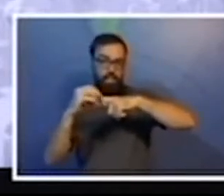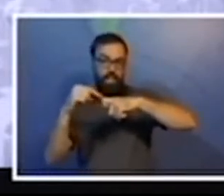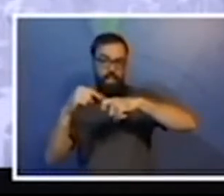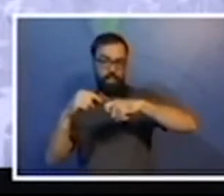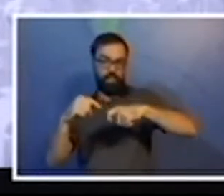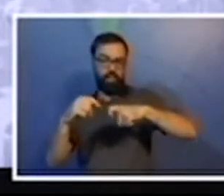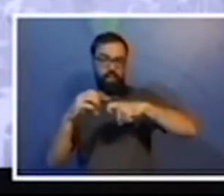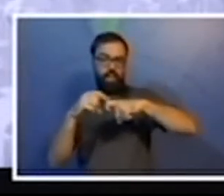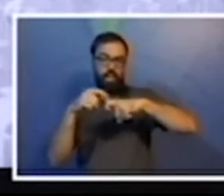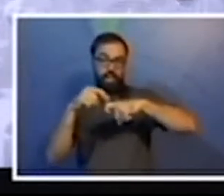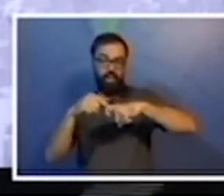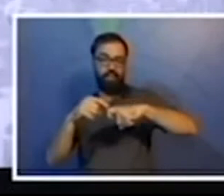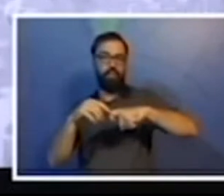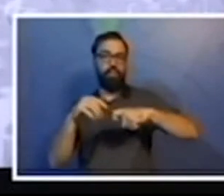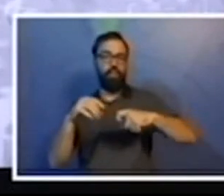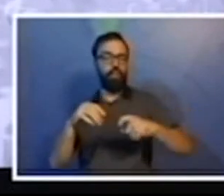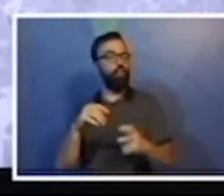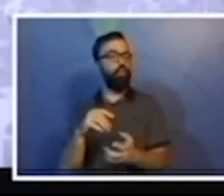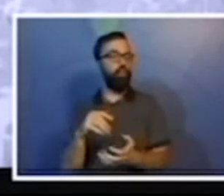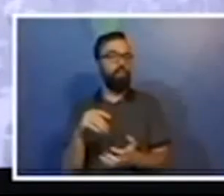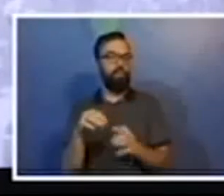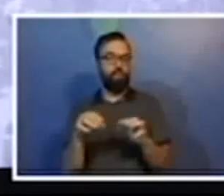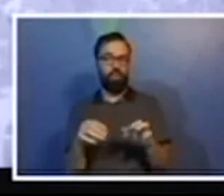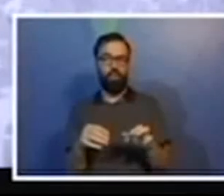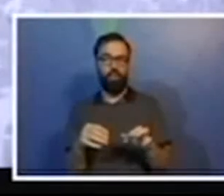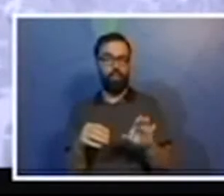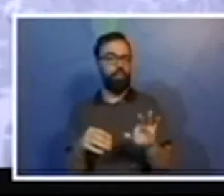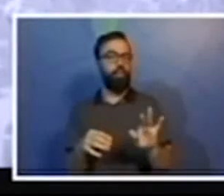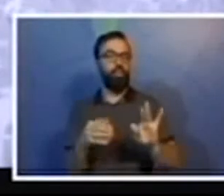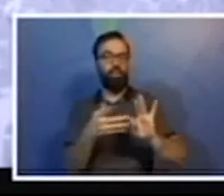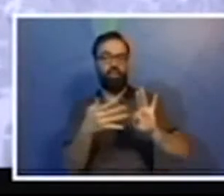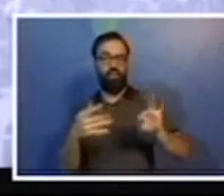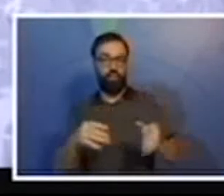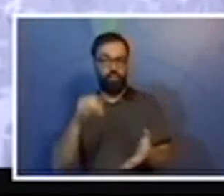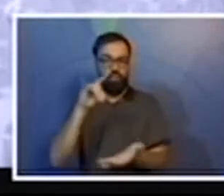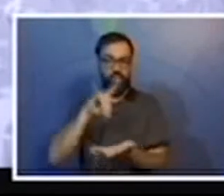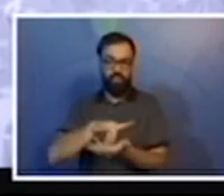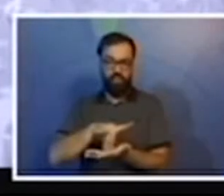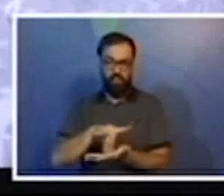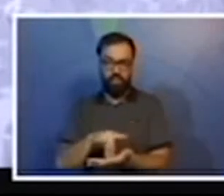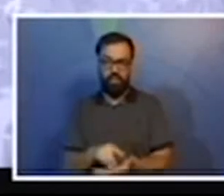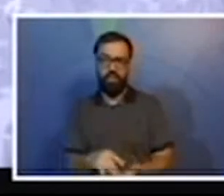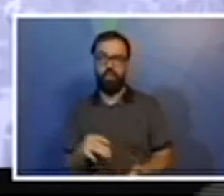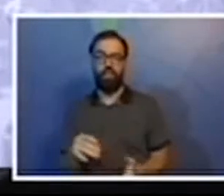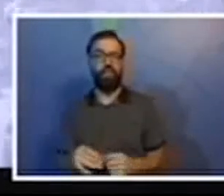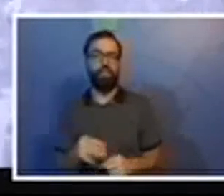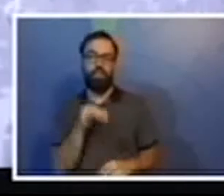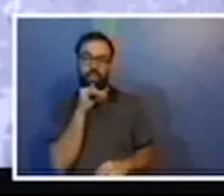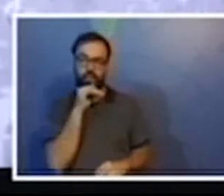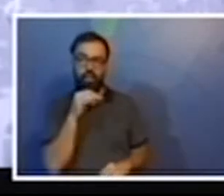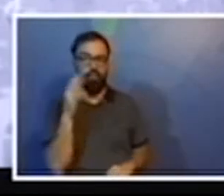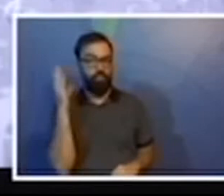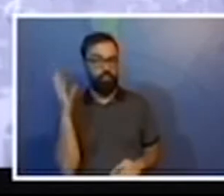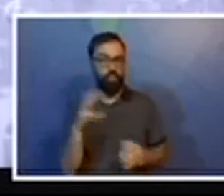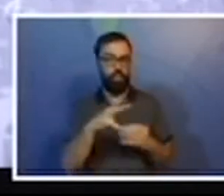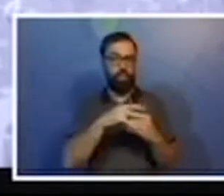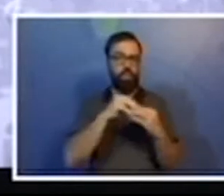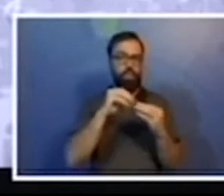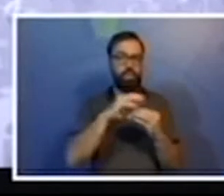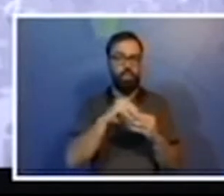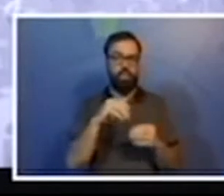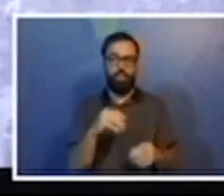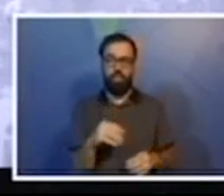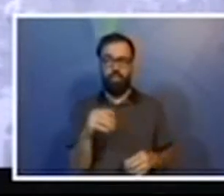pseudofruto e aqui tá o fru e agora exemplos de angiospermas o algodoeiro